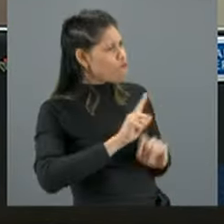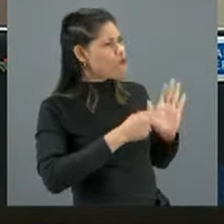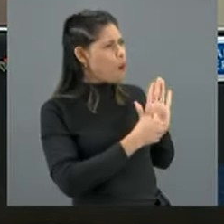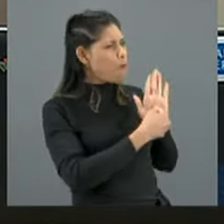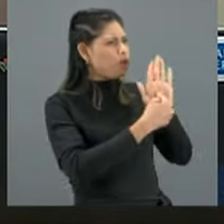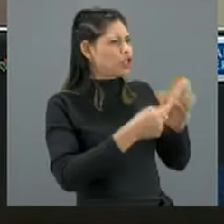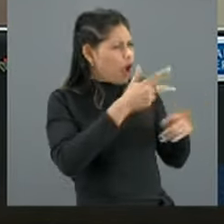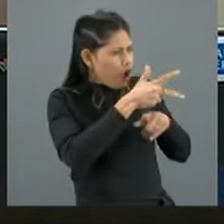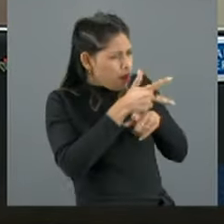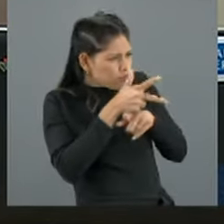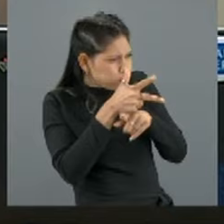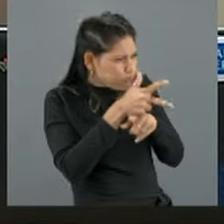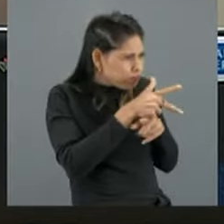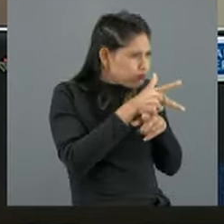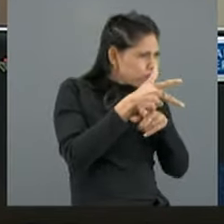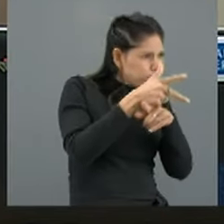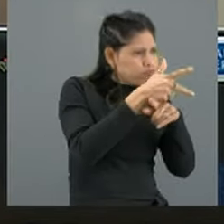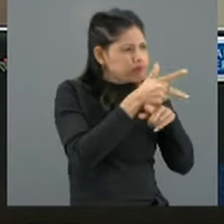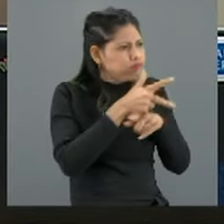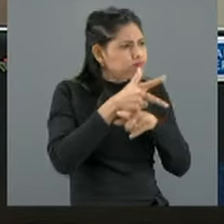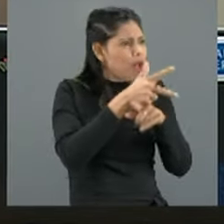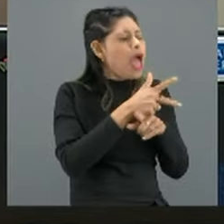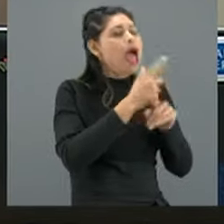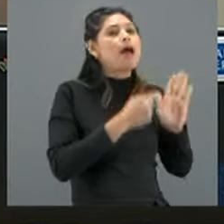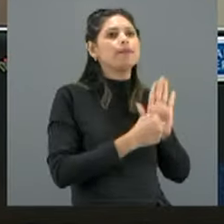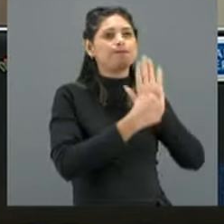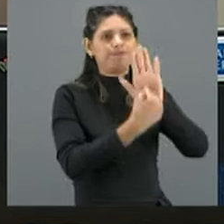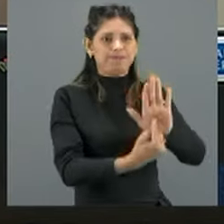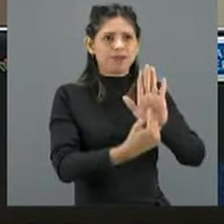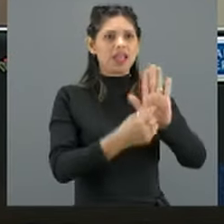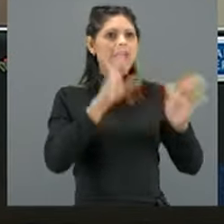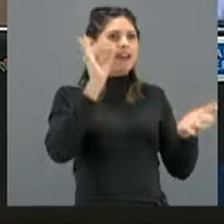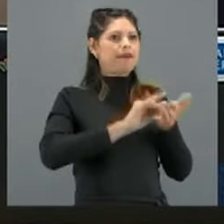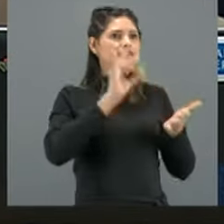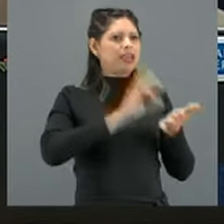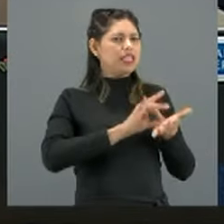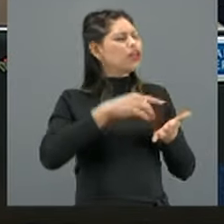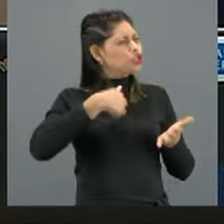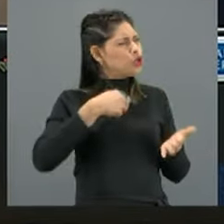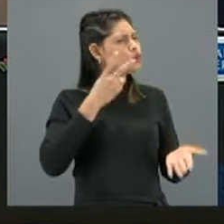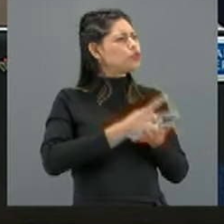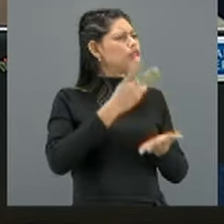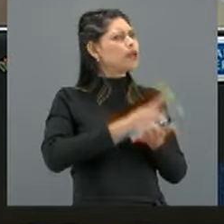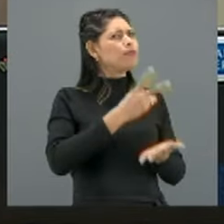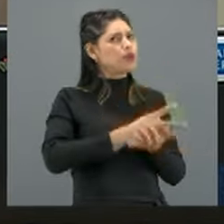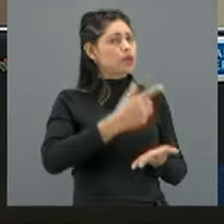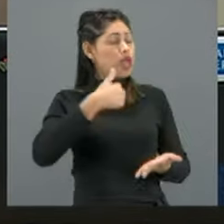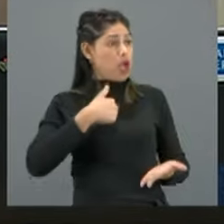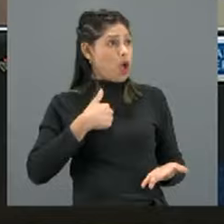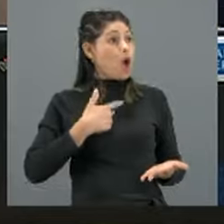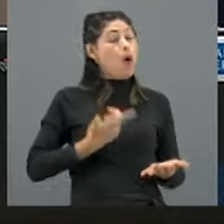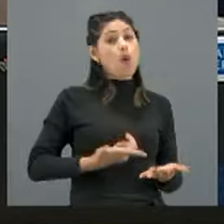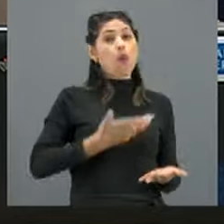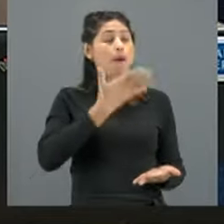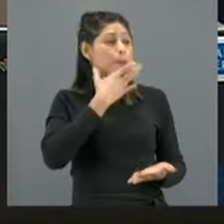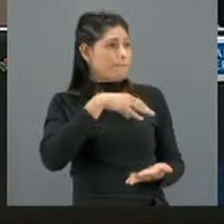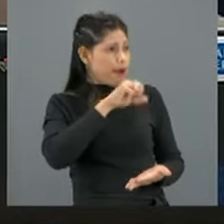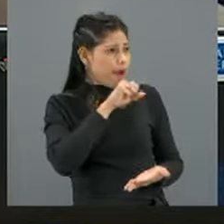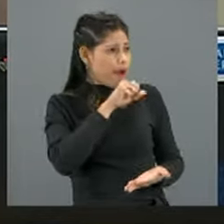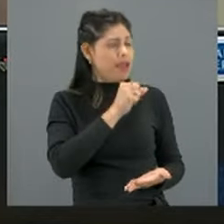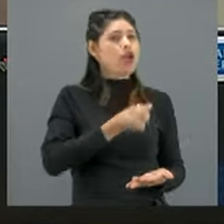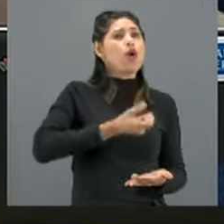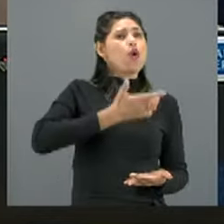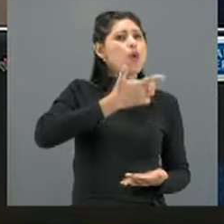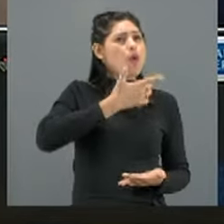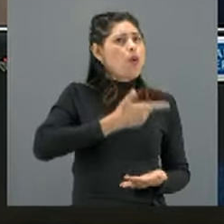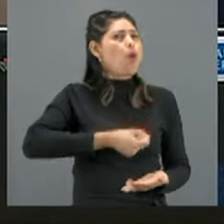não pôde ir, para ver essa realidade. Você imagina, eu estou ali a minha vida inteira, foi meu pai, foi o pai do meu pai e às vezes até o pai